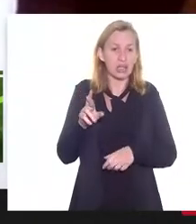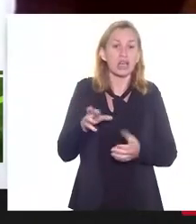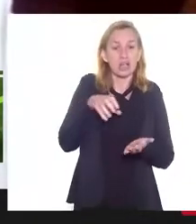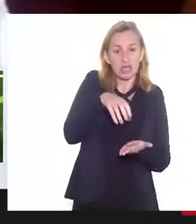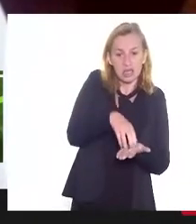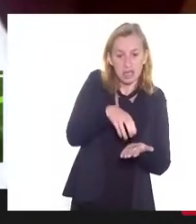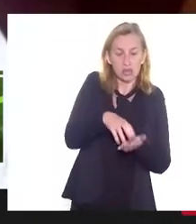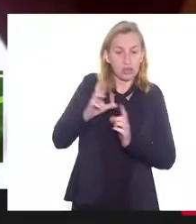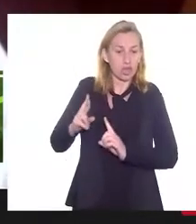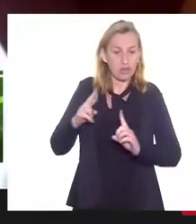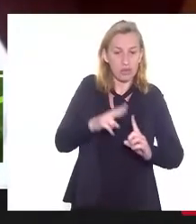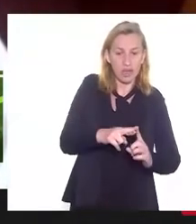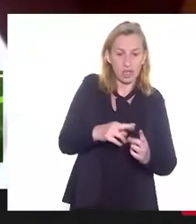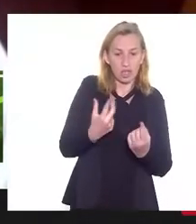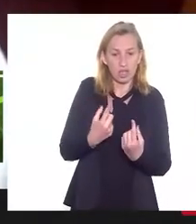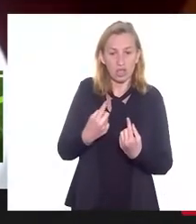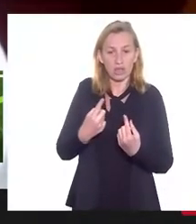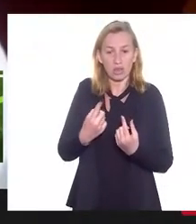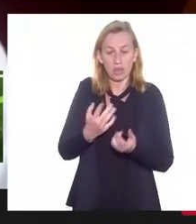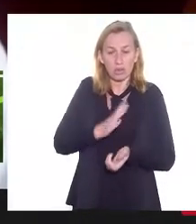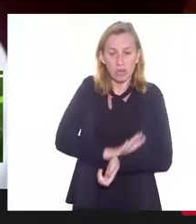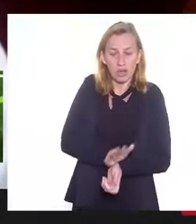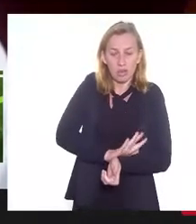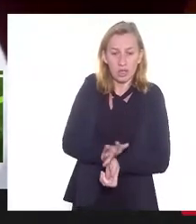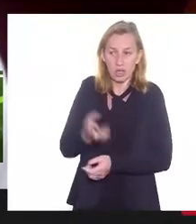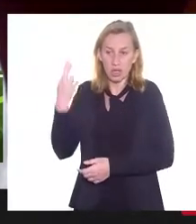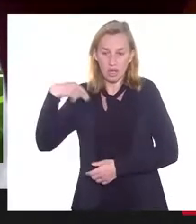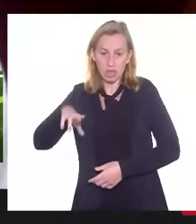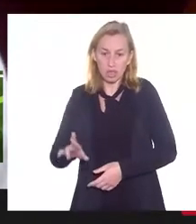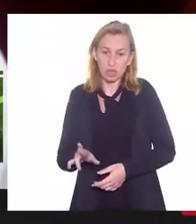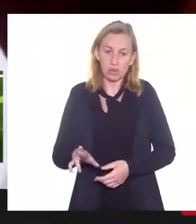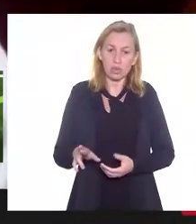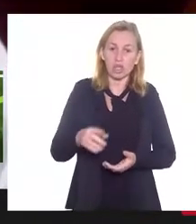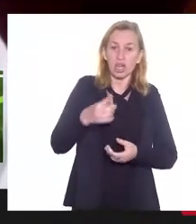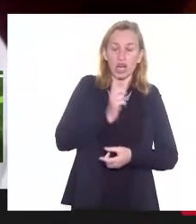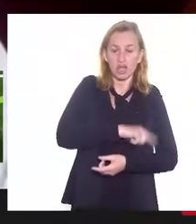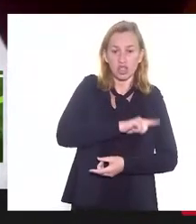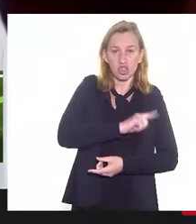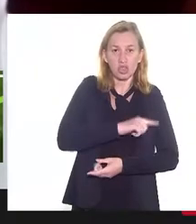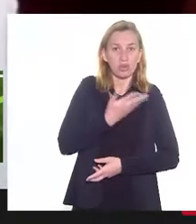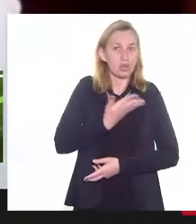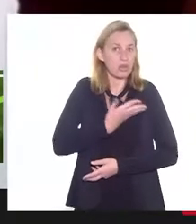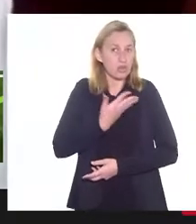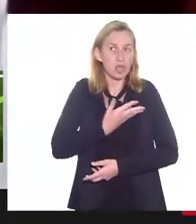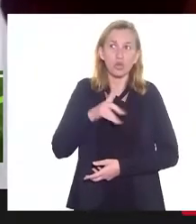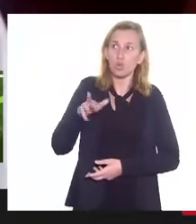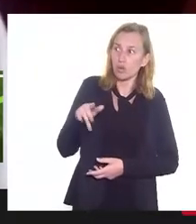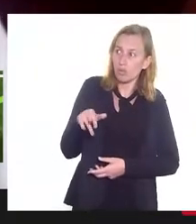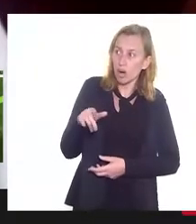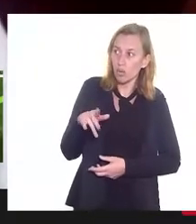Religiosa, sobre a gestão do nosso querido, saudoso irmão,